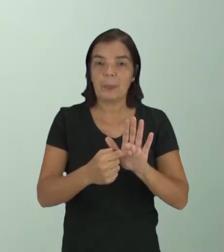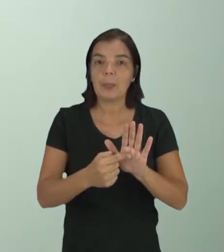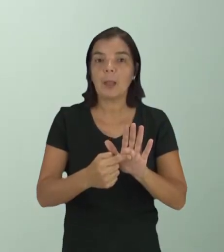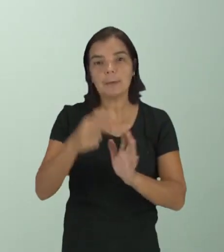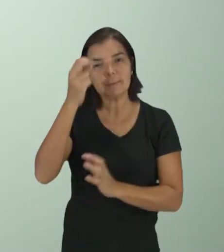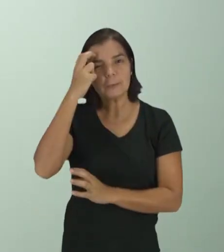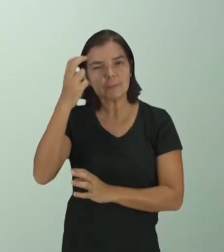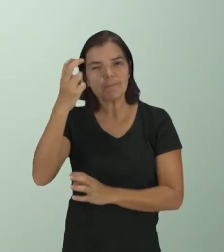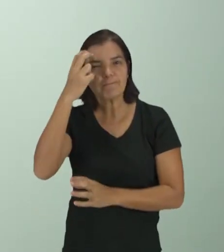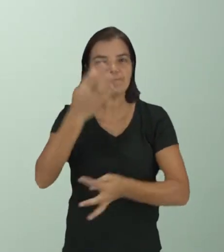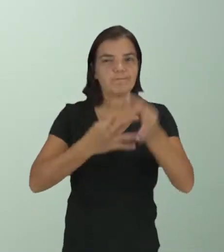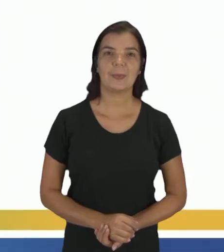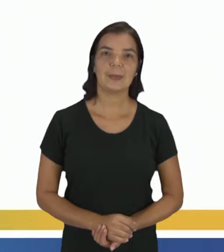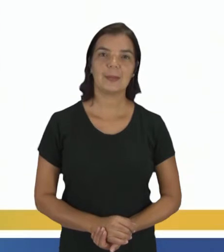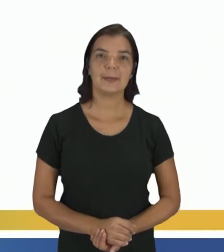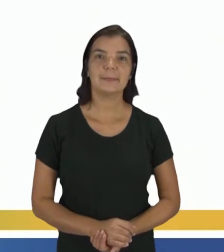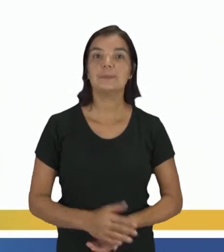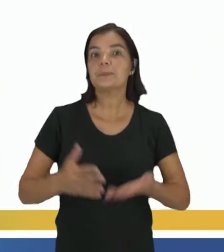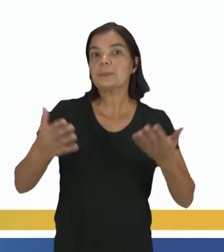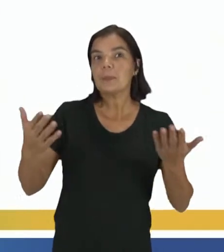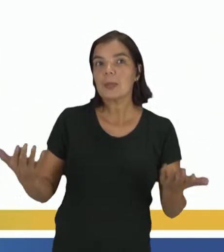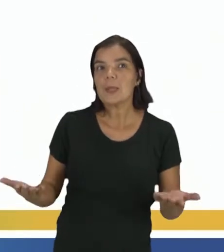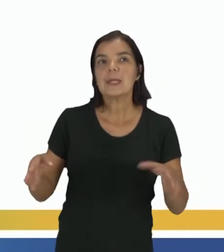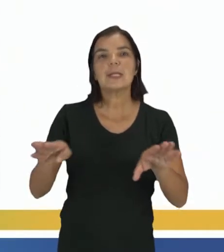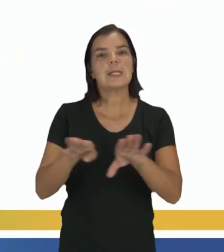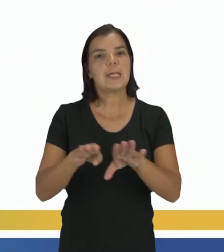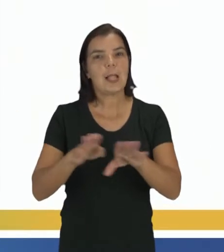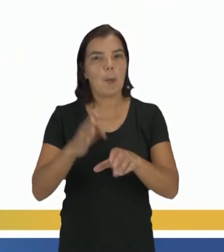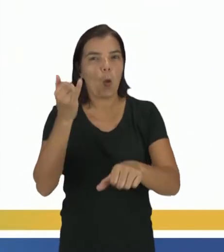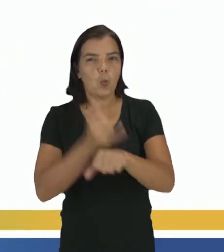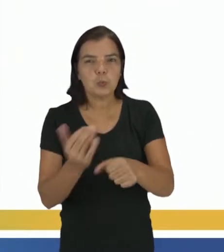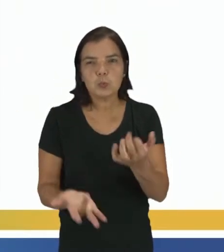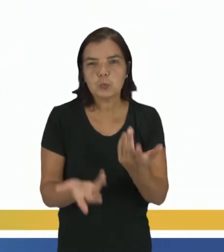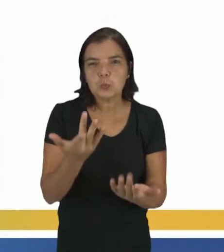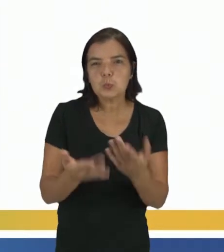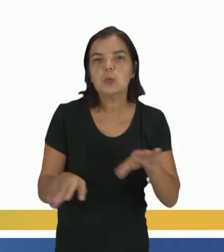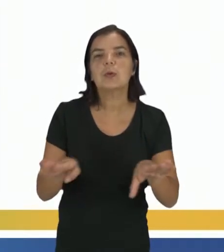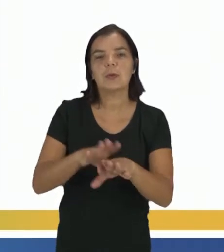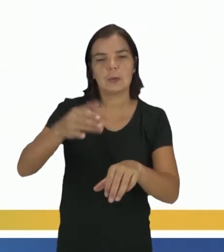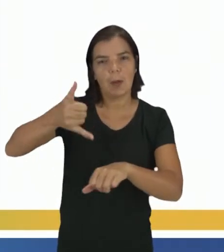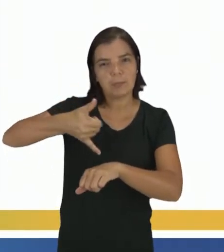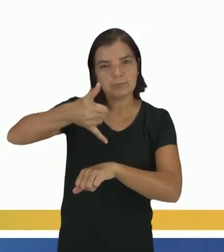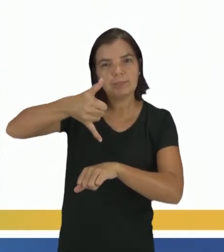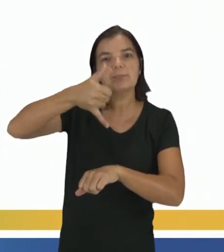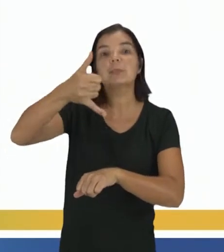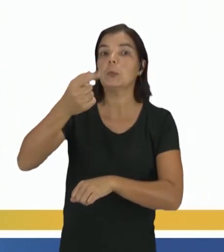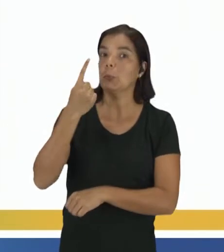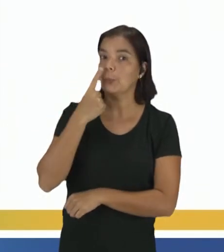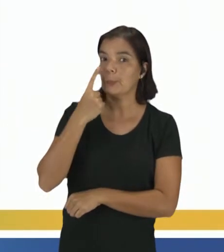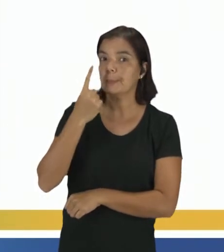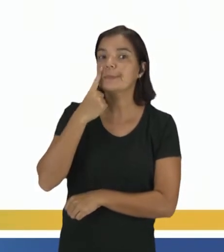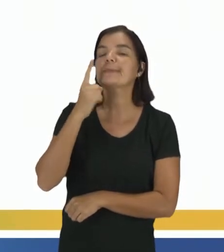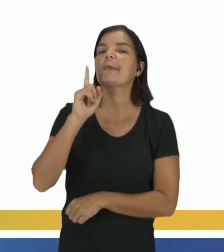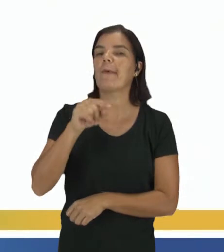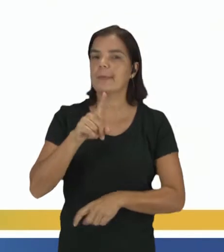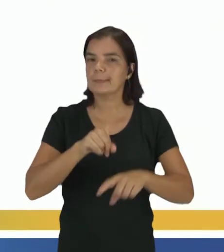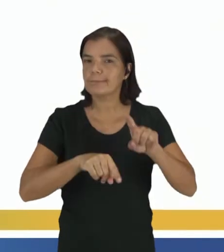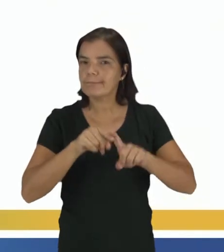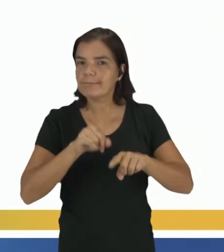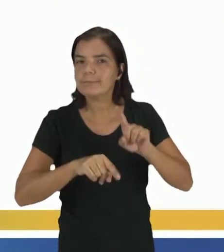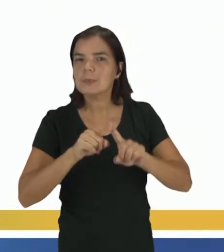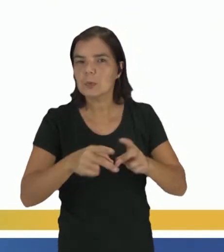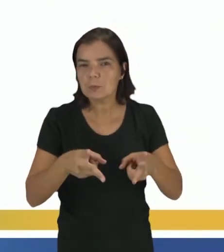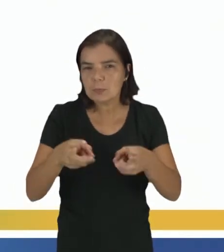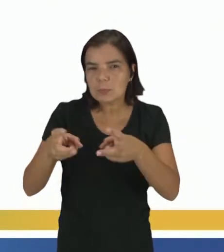grande capacidade tecnológica. Além dos ramos da metalúrgica e do ramo da petroquímica, Como nós vimos, foi um material que ele